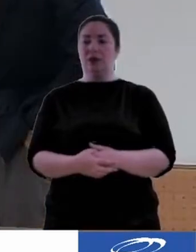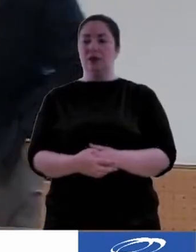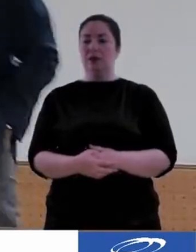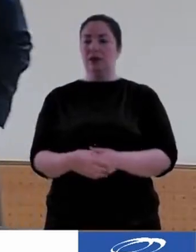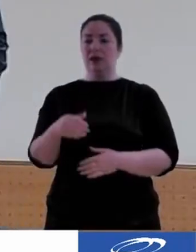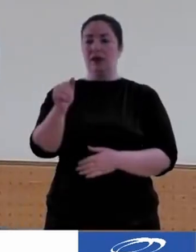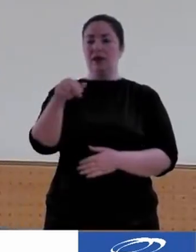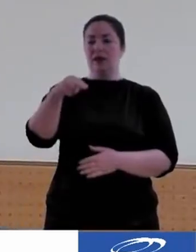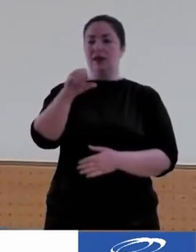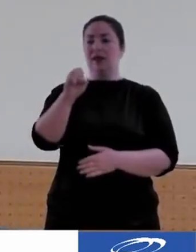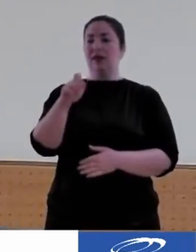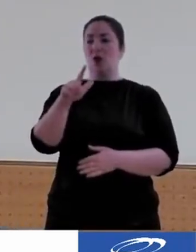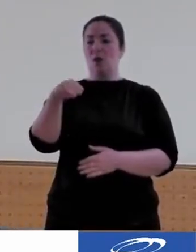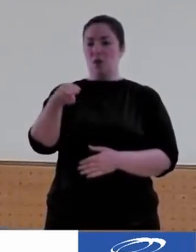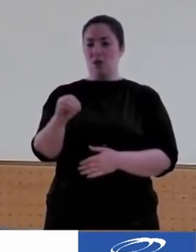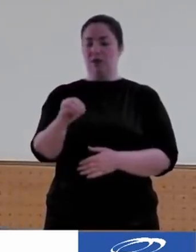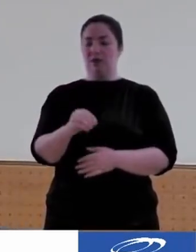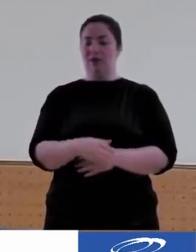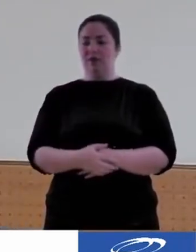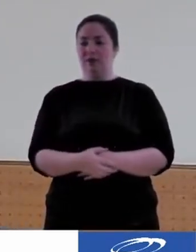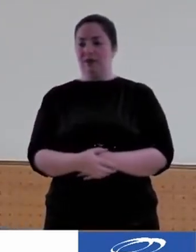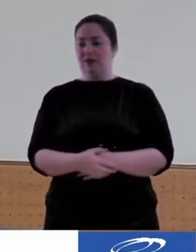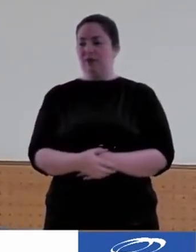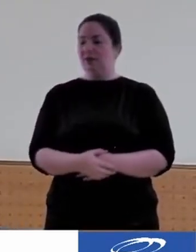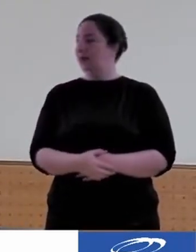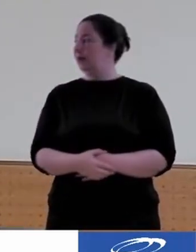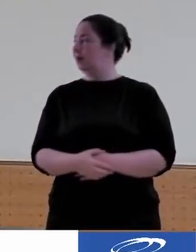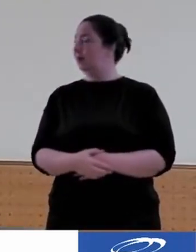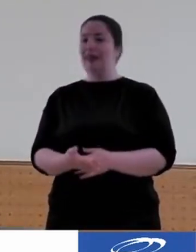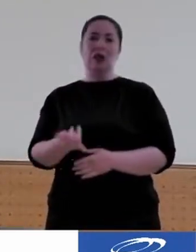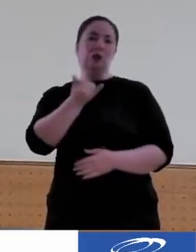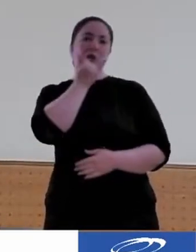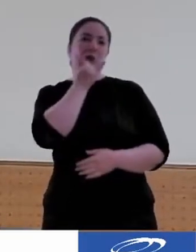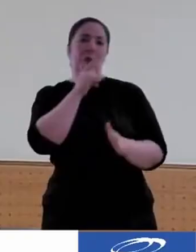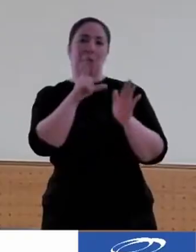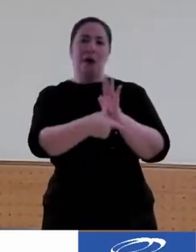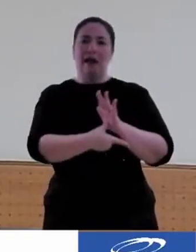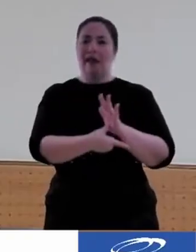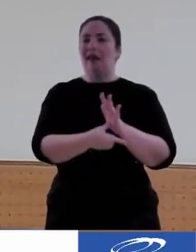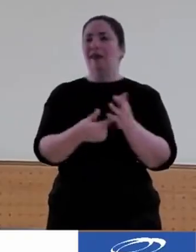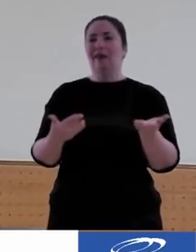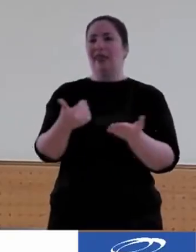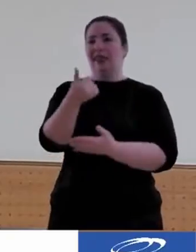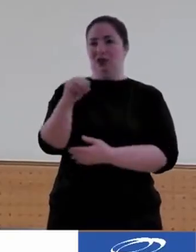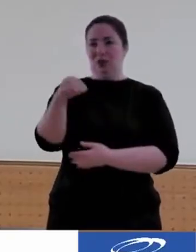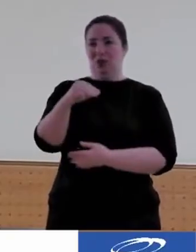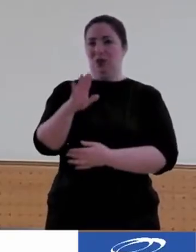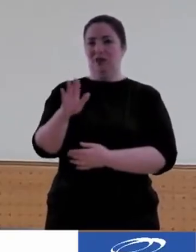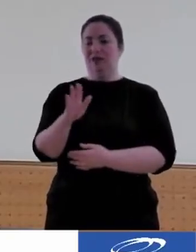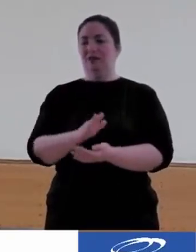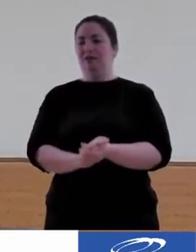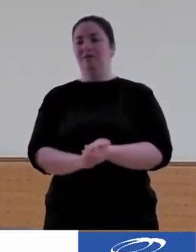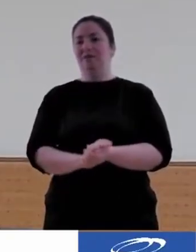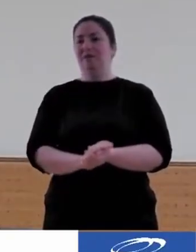Bom dia a todos. Primeiro, queria pedir desculpa pelo atraso aí, me atrasei uns 10 minutos. A gente tem consenso em